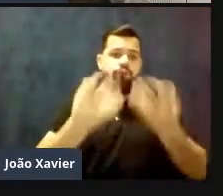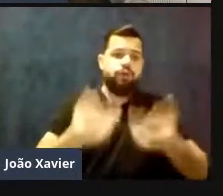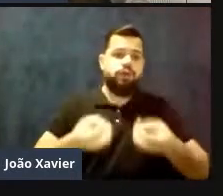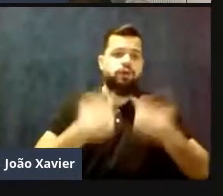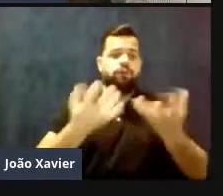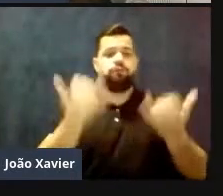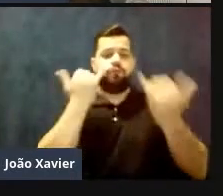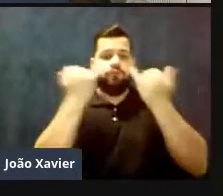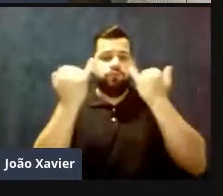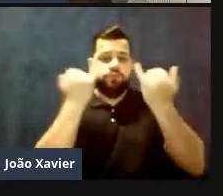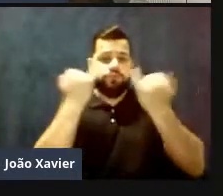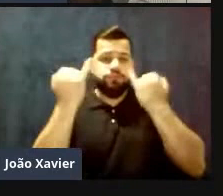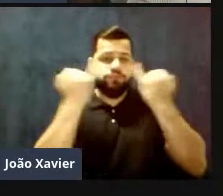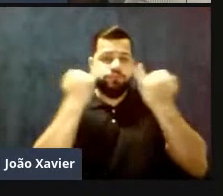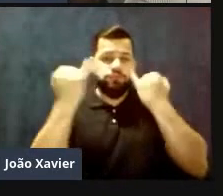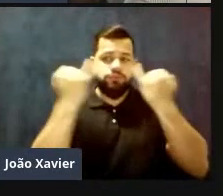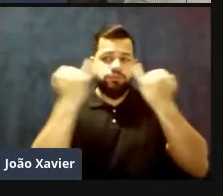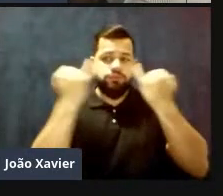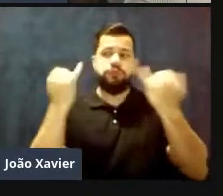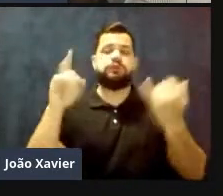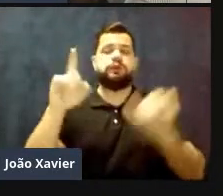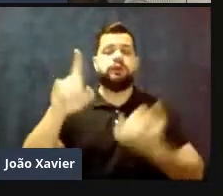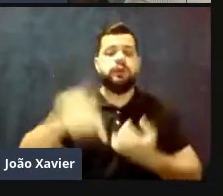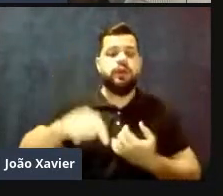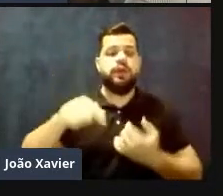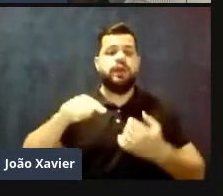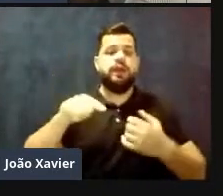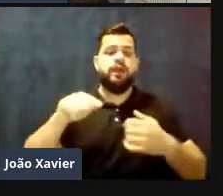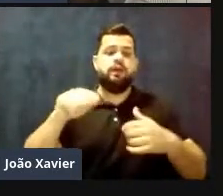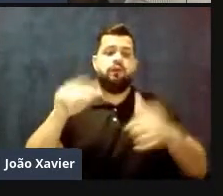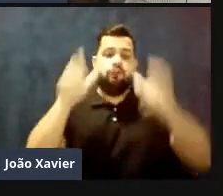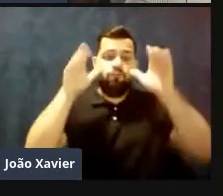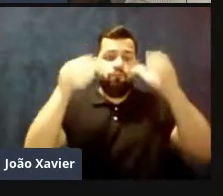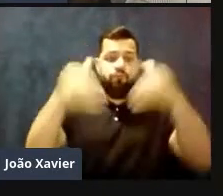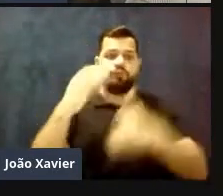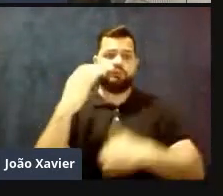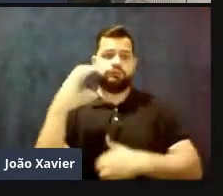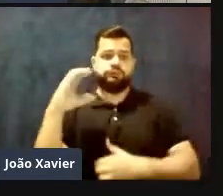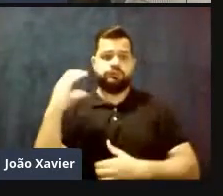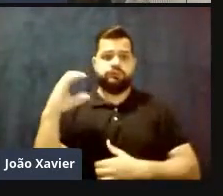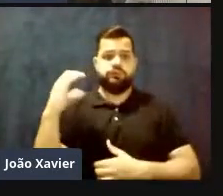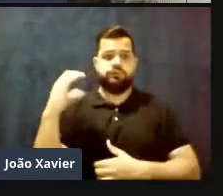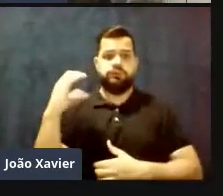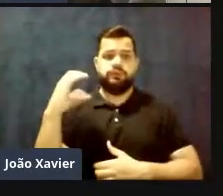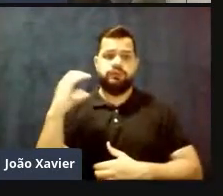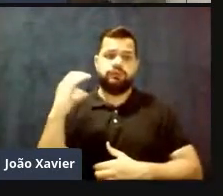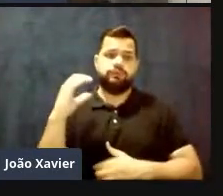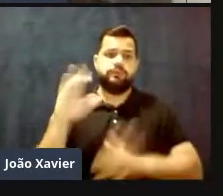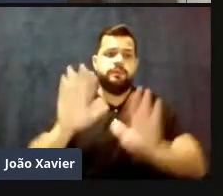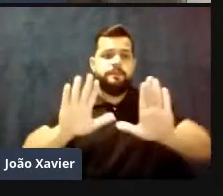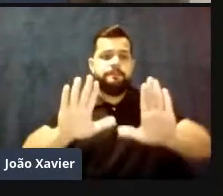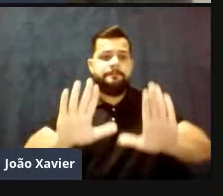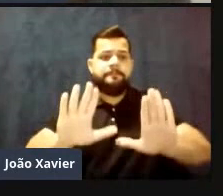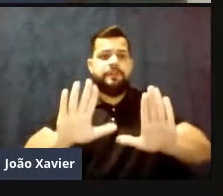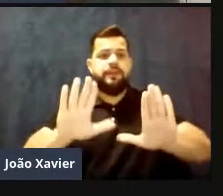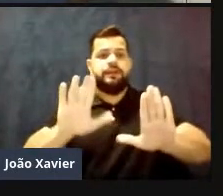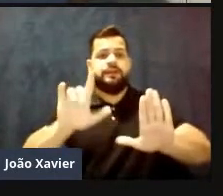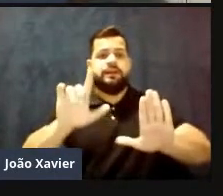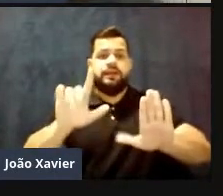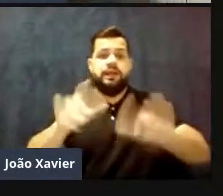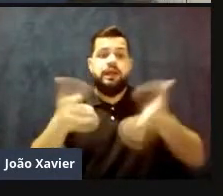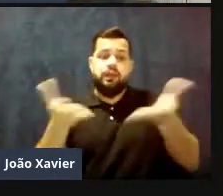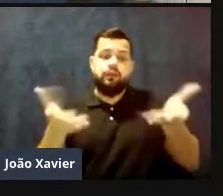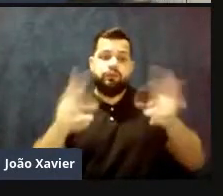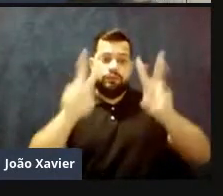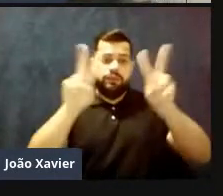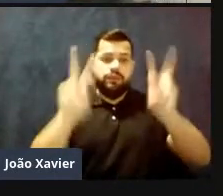questões com embasamento científico para a gente trabalhar Covid-19. Mas como a gente está tratando de uma semana acadêmica, eu acho